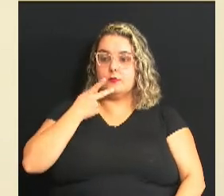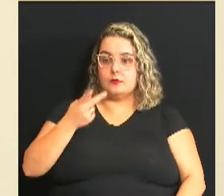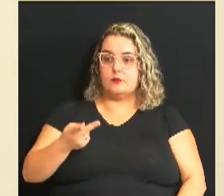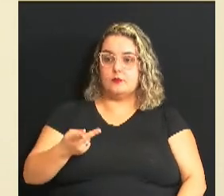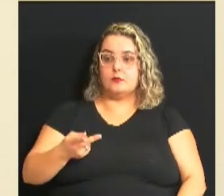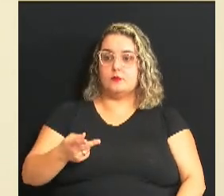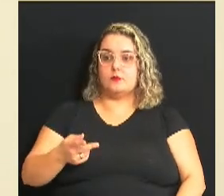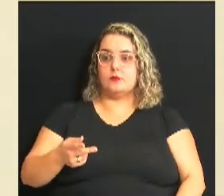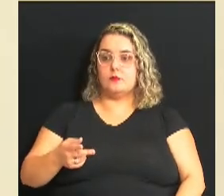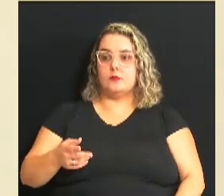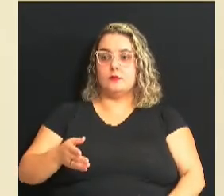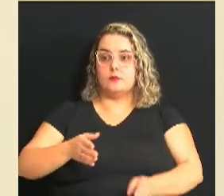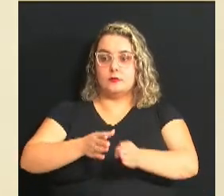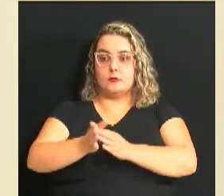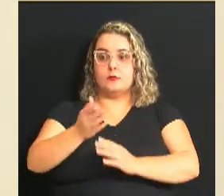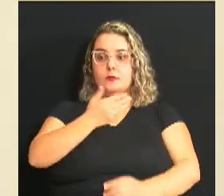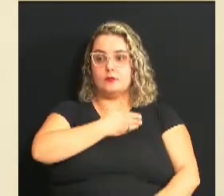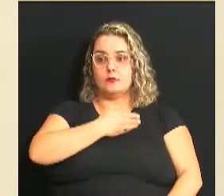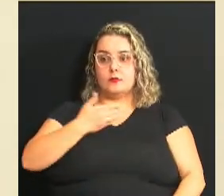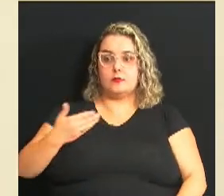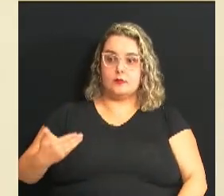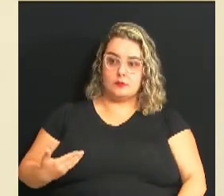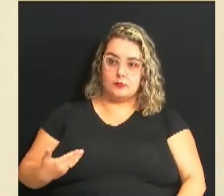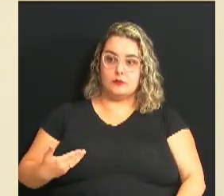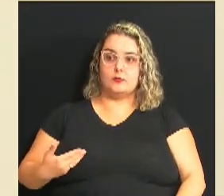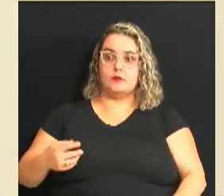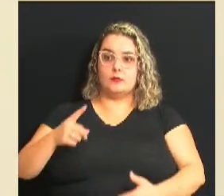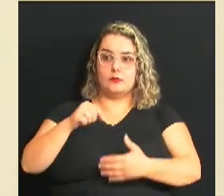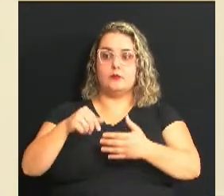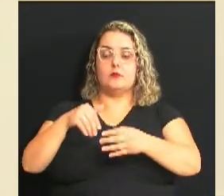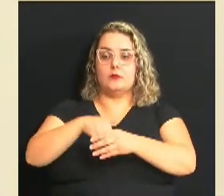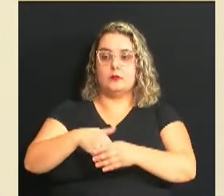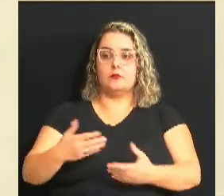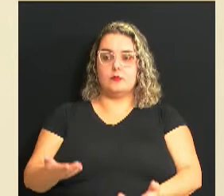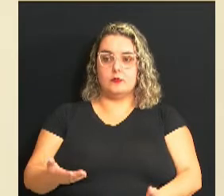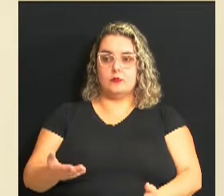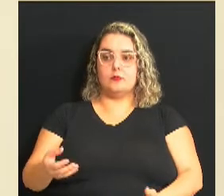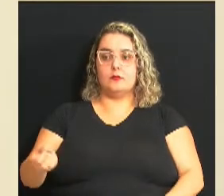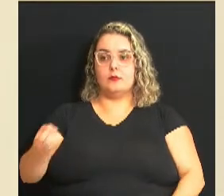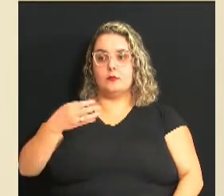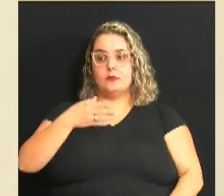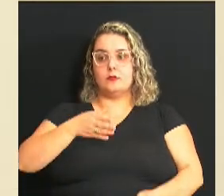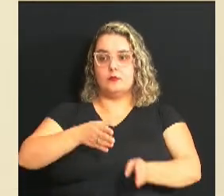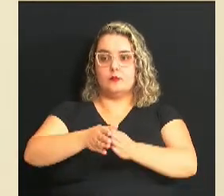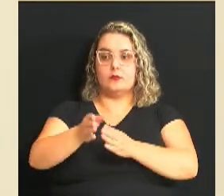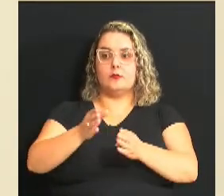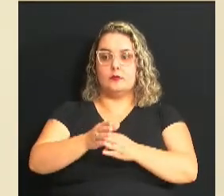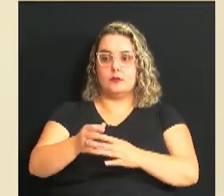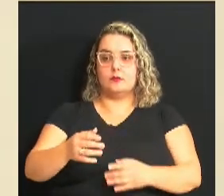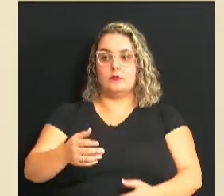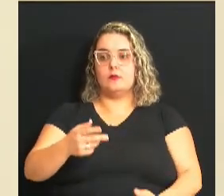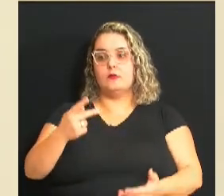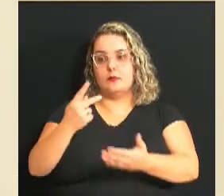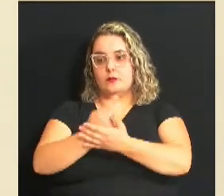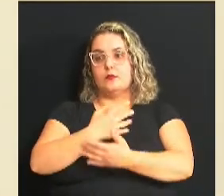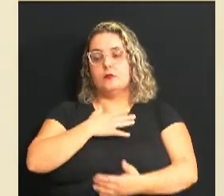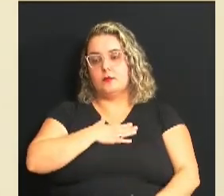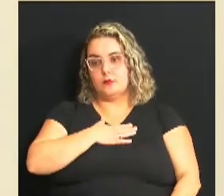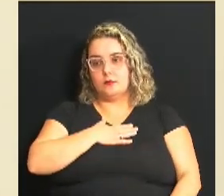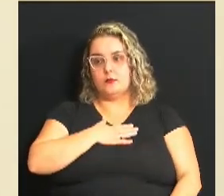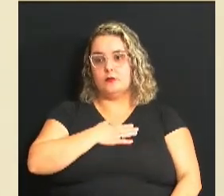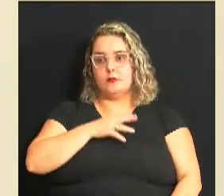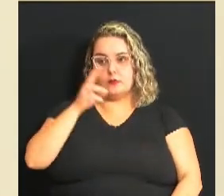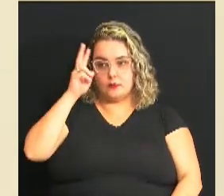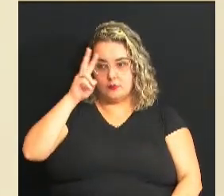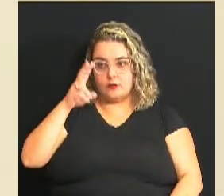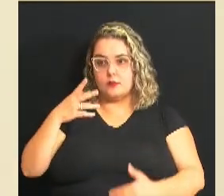Política Cultural, é que a gente está em ano de eleição dos novos conselheiros, que até foi uma falha minha, e lembrar isso,